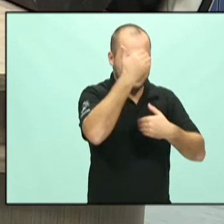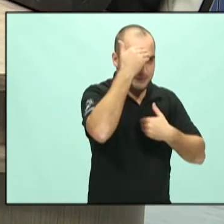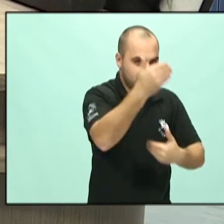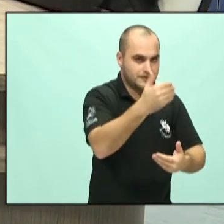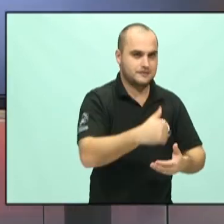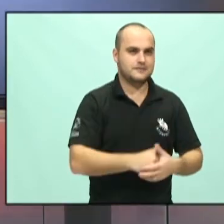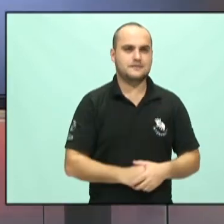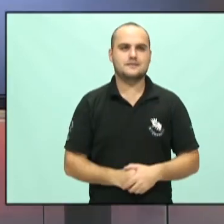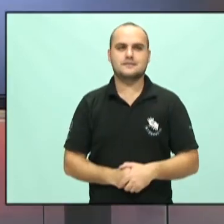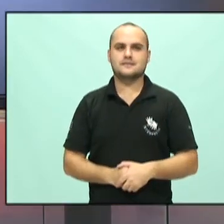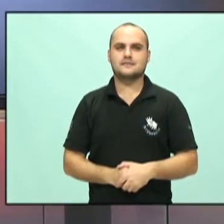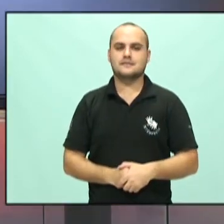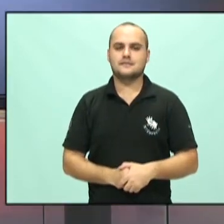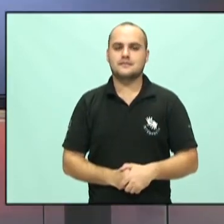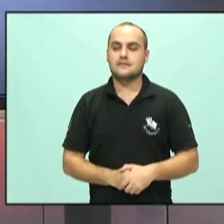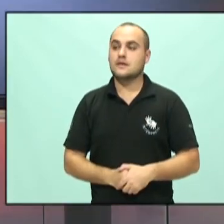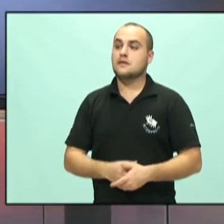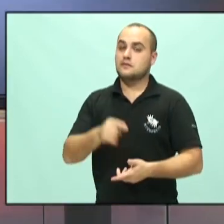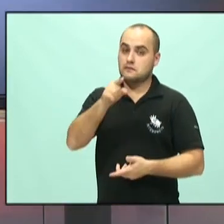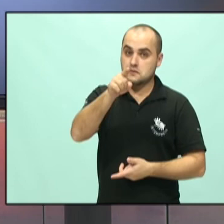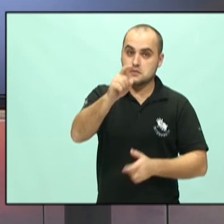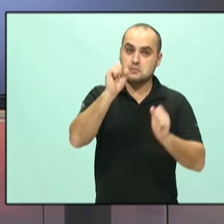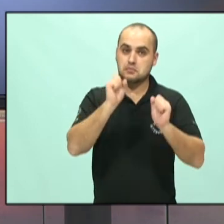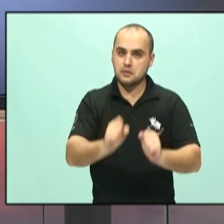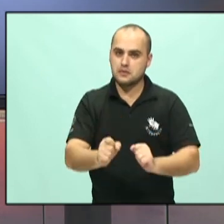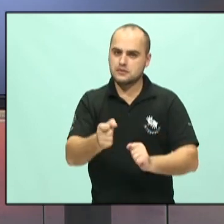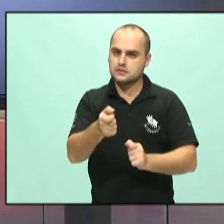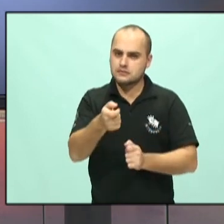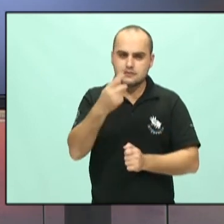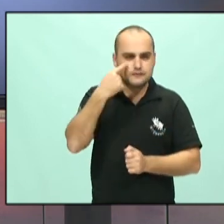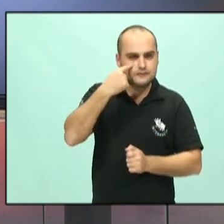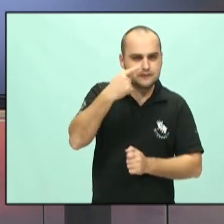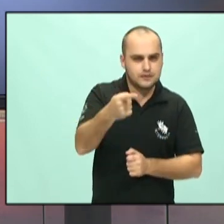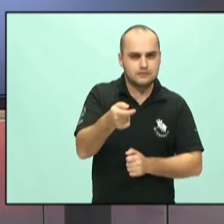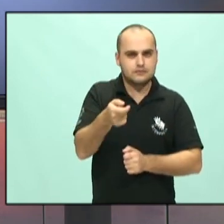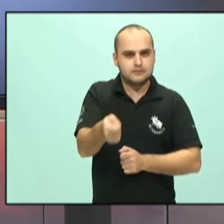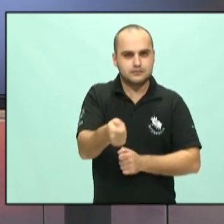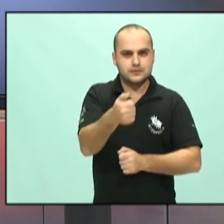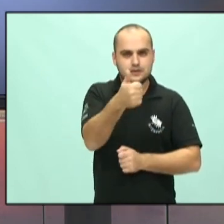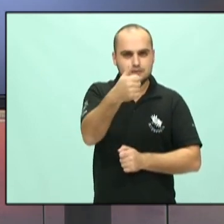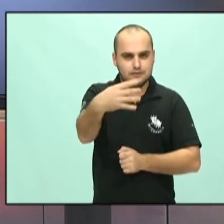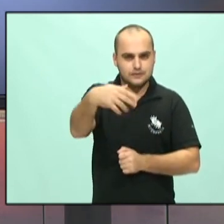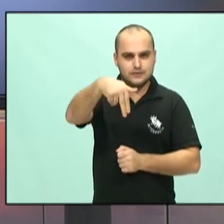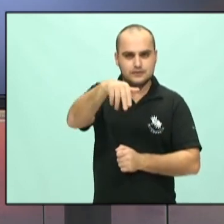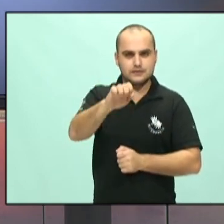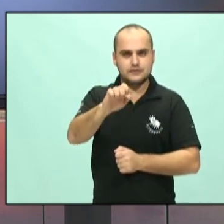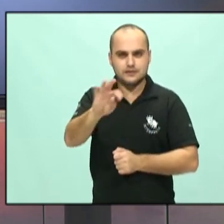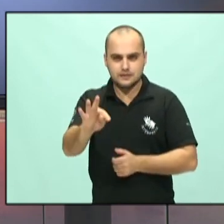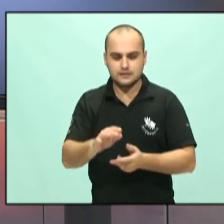obrigada. Você pode acompanhar o Câmara Aberta pelo canal 14 da NET,